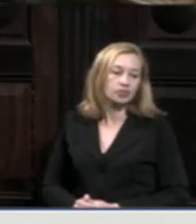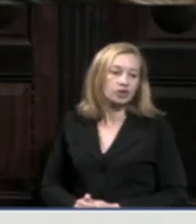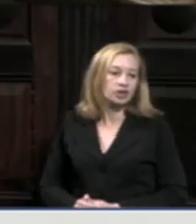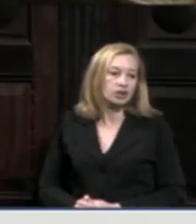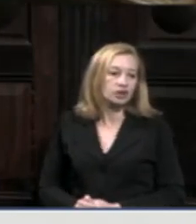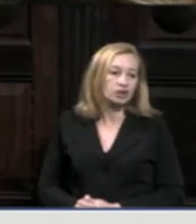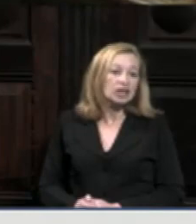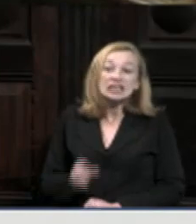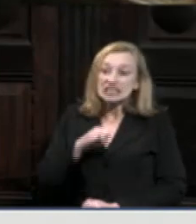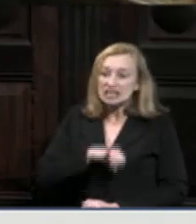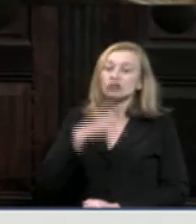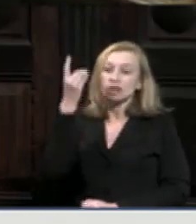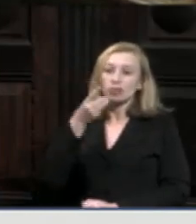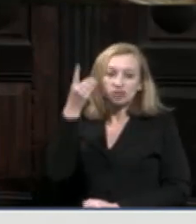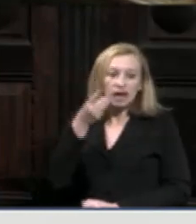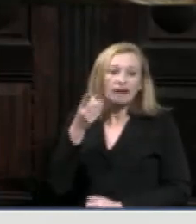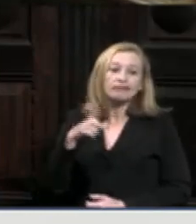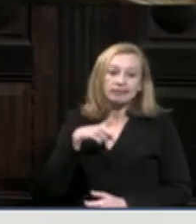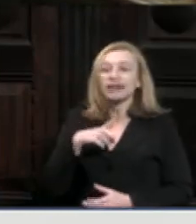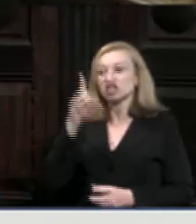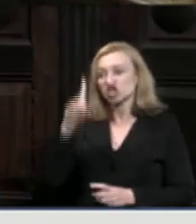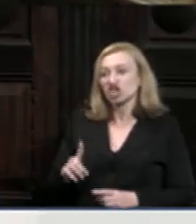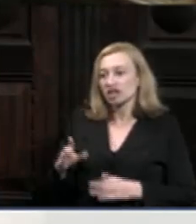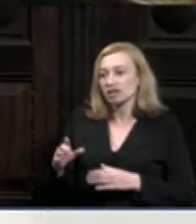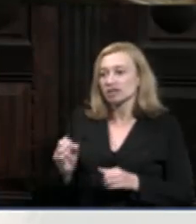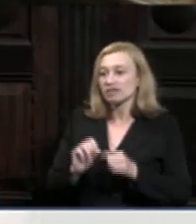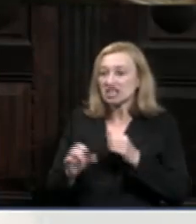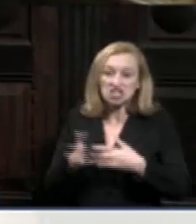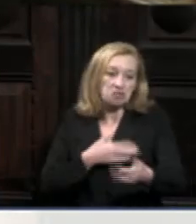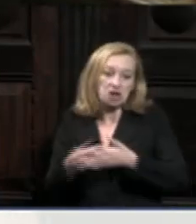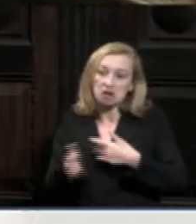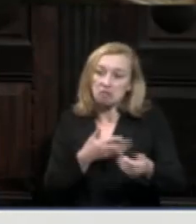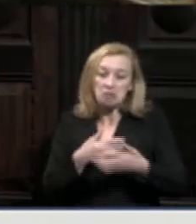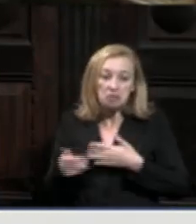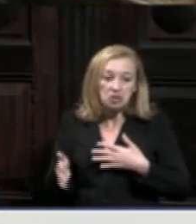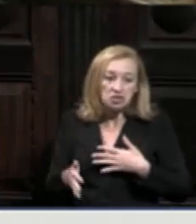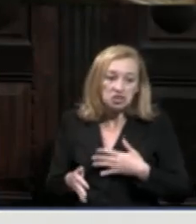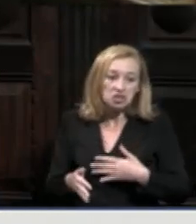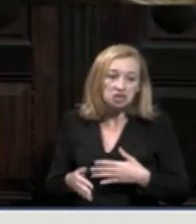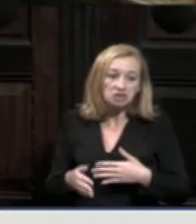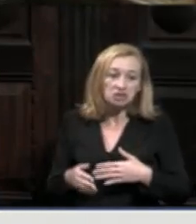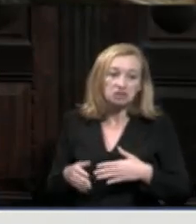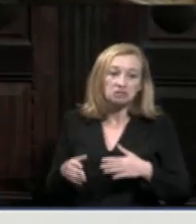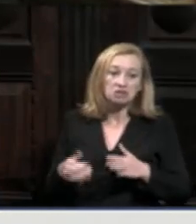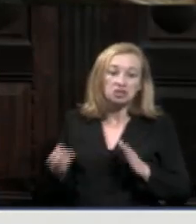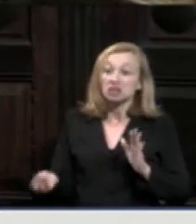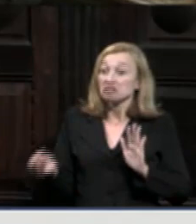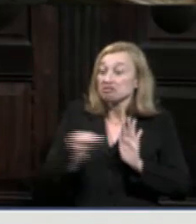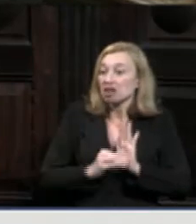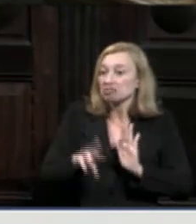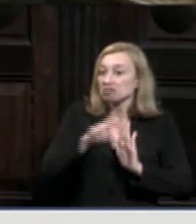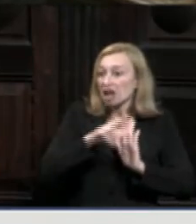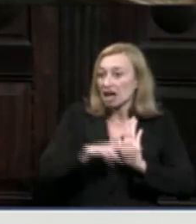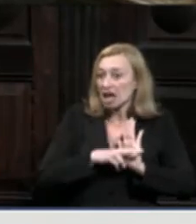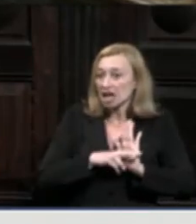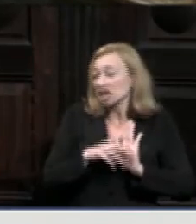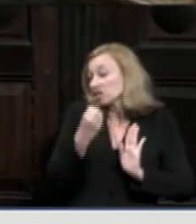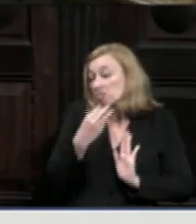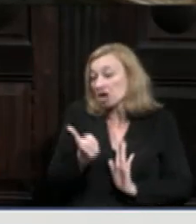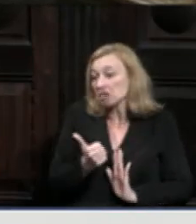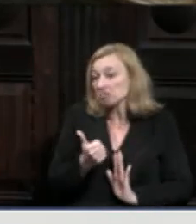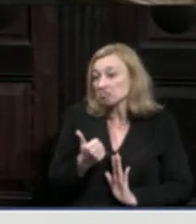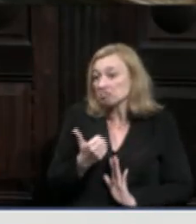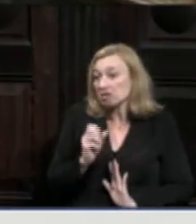de fazer qualquer coisa aqui dentro, desde que seja de acordo com o regimento interno, está legal, tudo bem. Para mim não tem